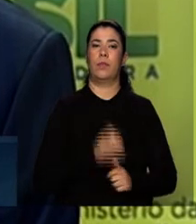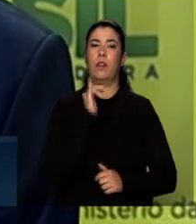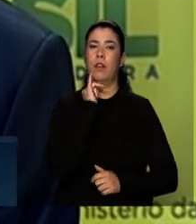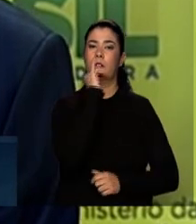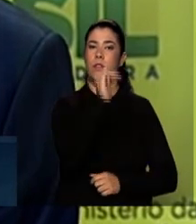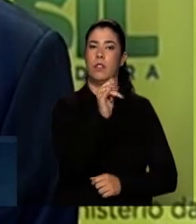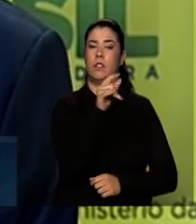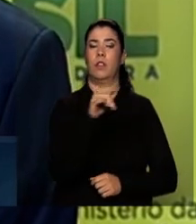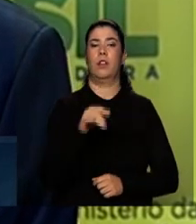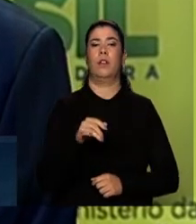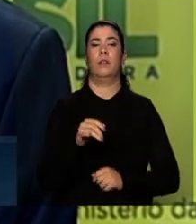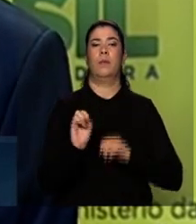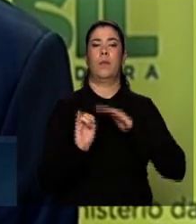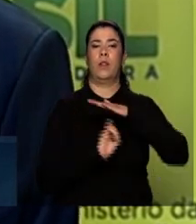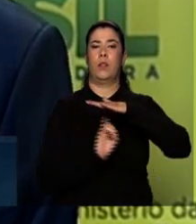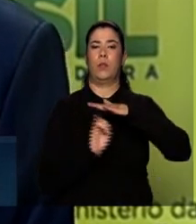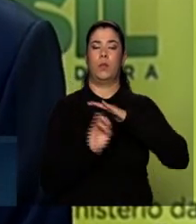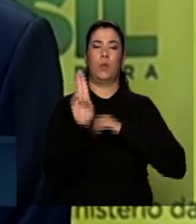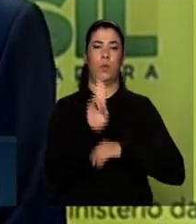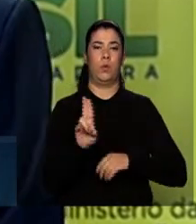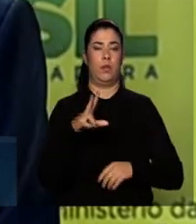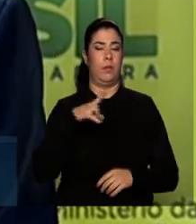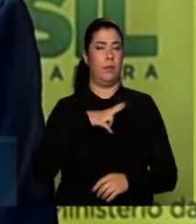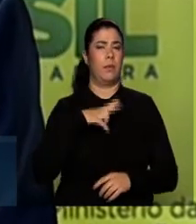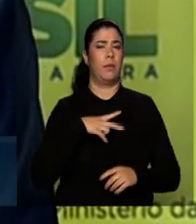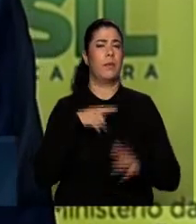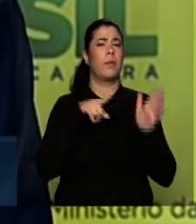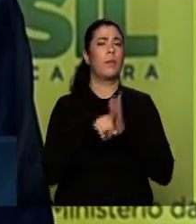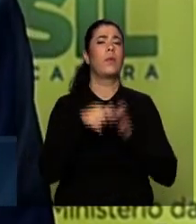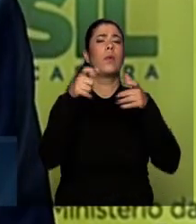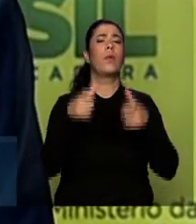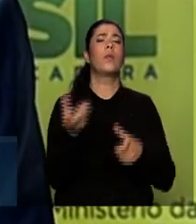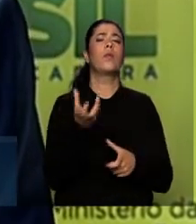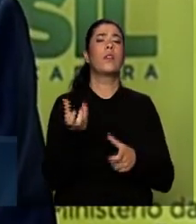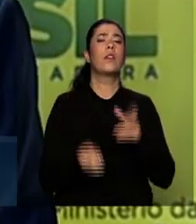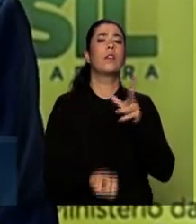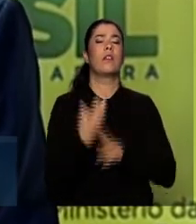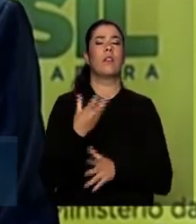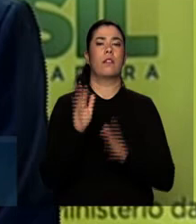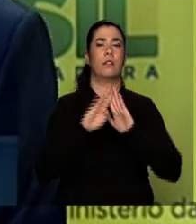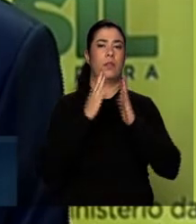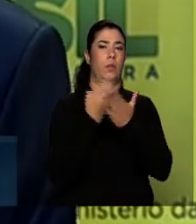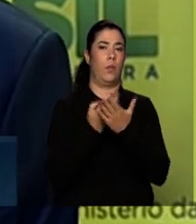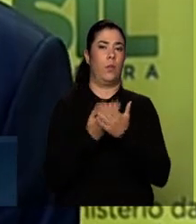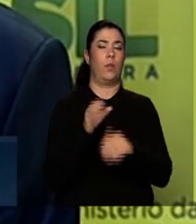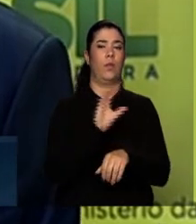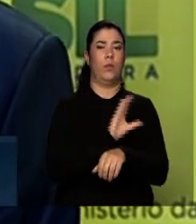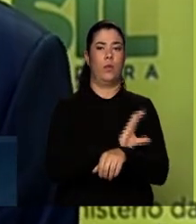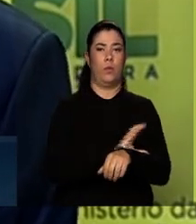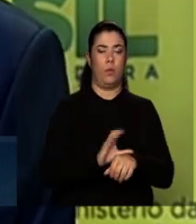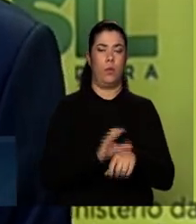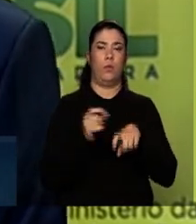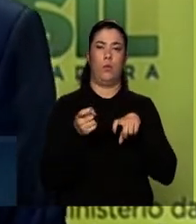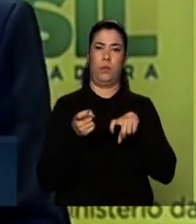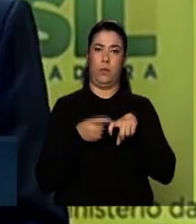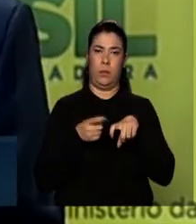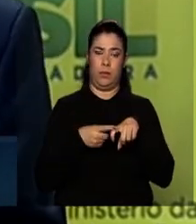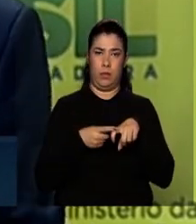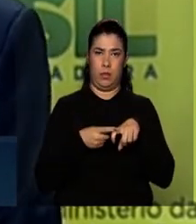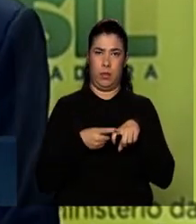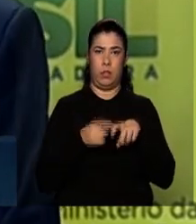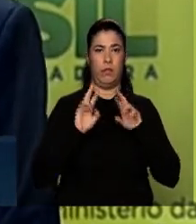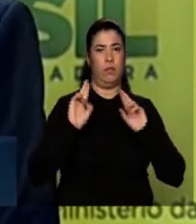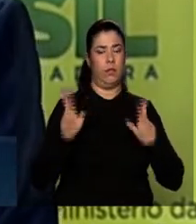instituições privadas aonde elas querem abrir uma escola de medicina, o governo, através dos